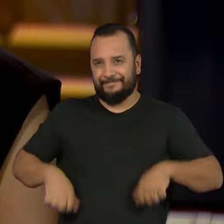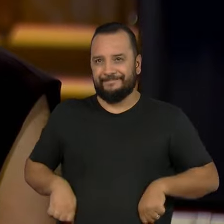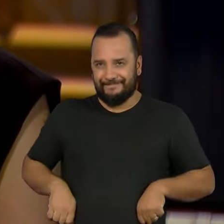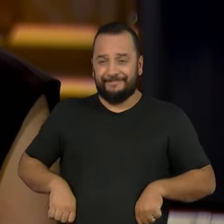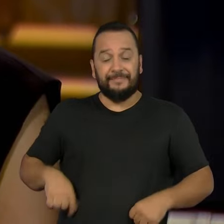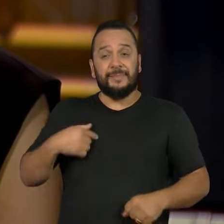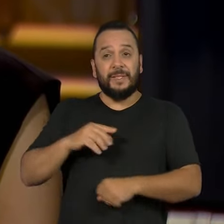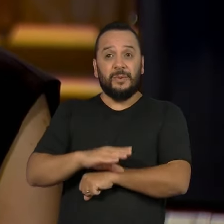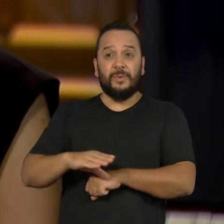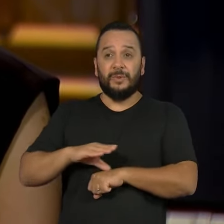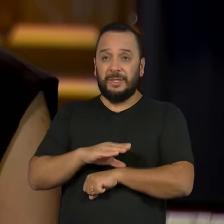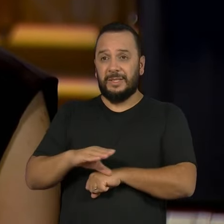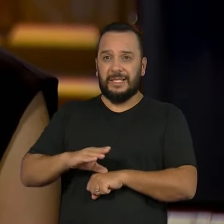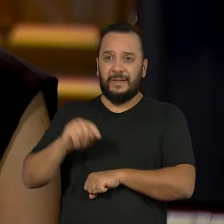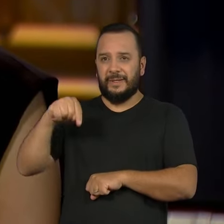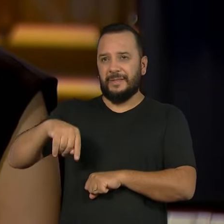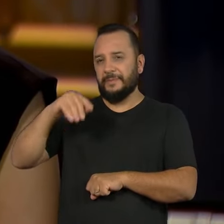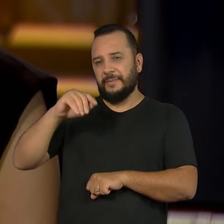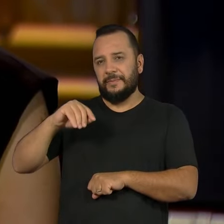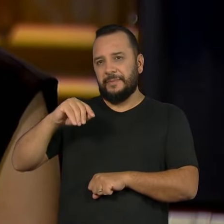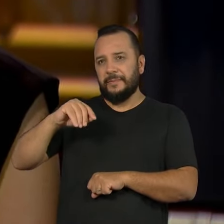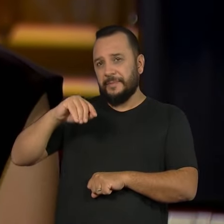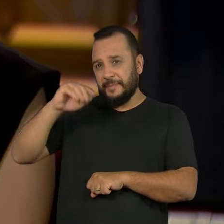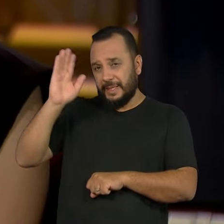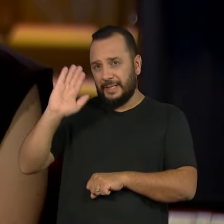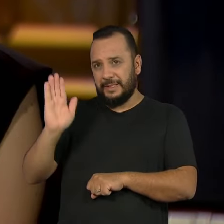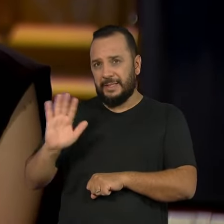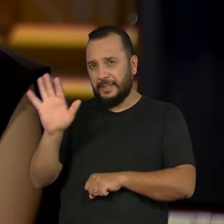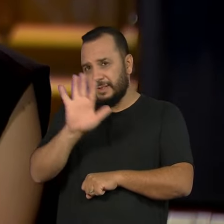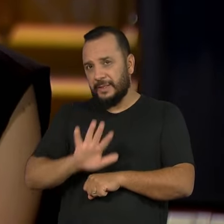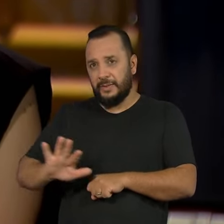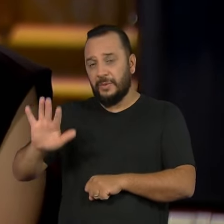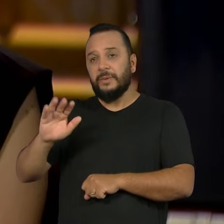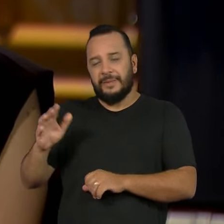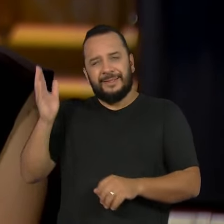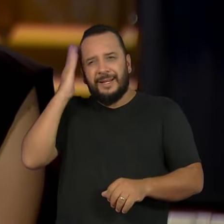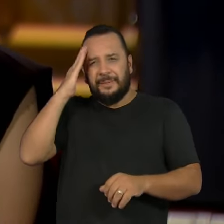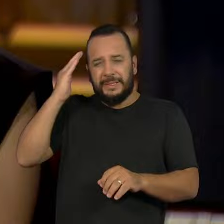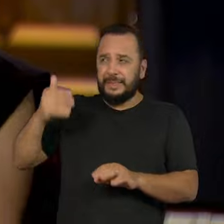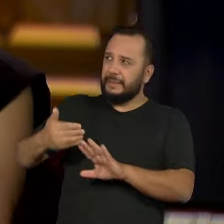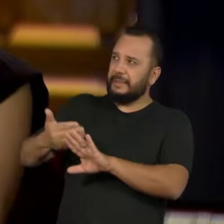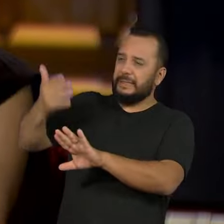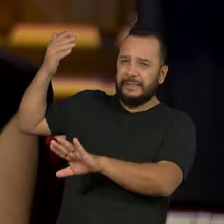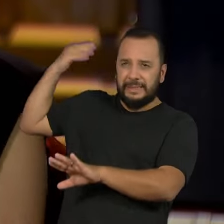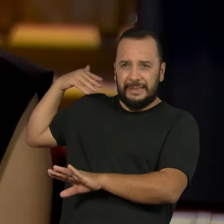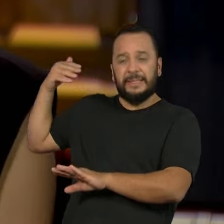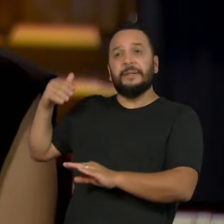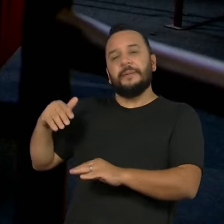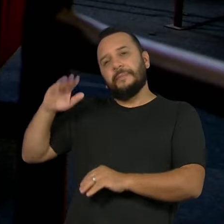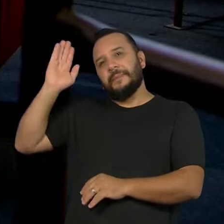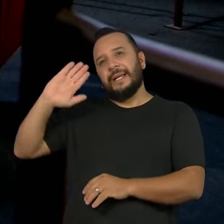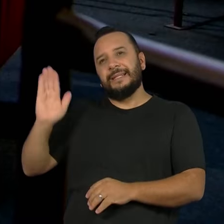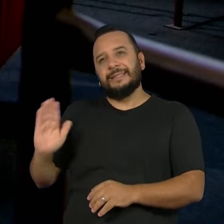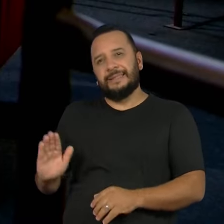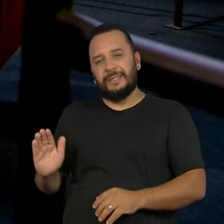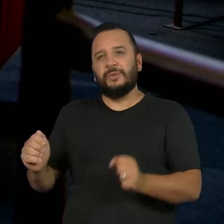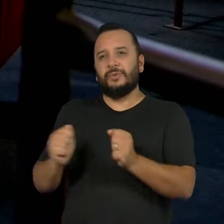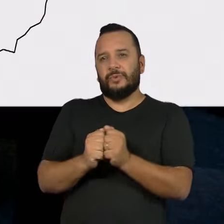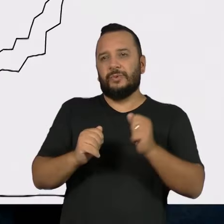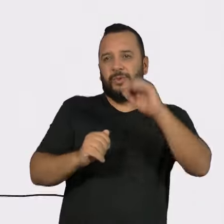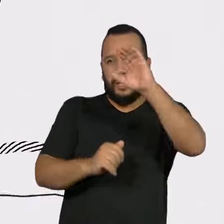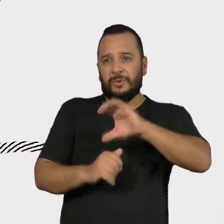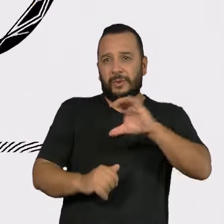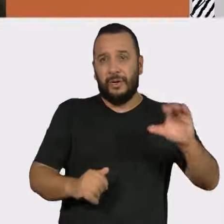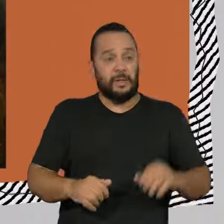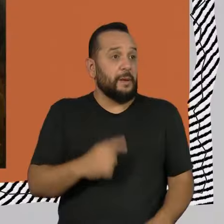Constituição do Brasil de de mãos do estado brasileiro de mãos dadas com a Igreja Católica eh a presença da fundação do Brasil na